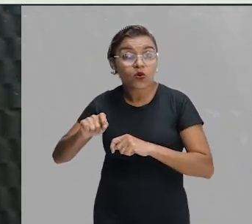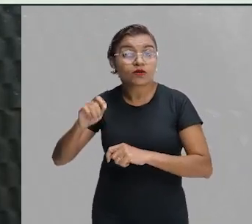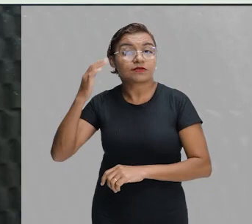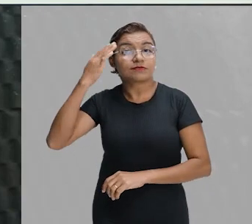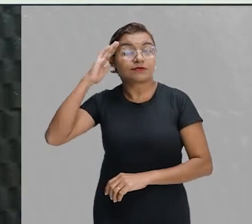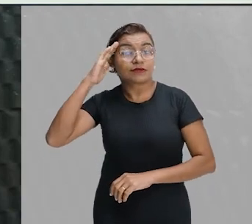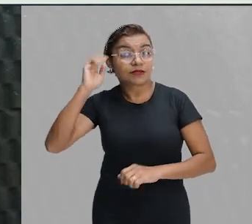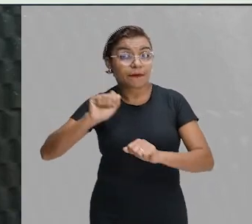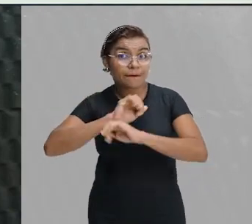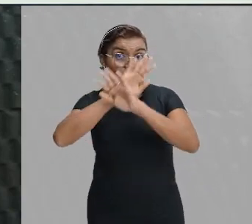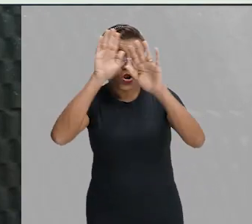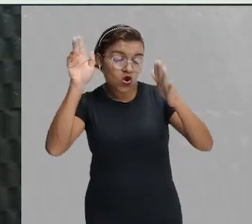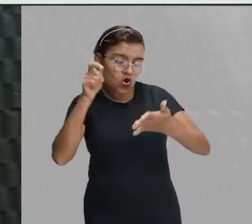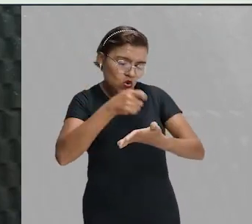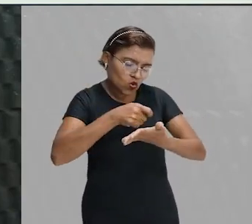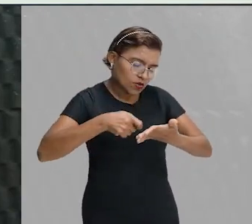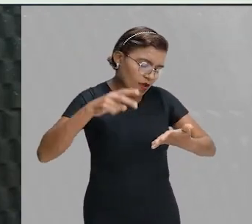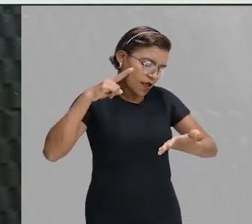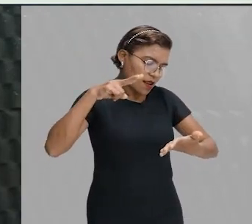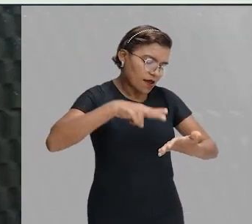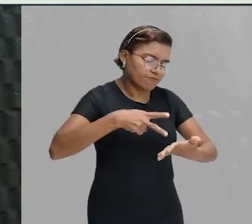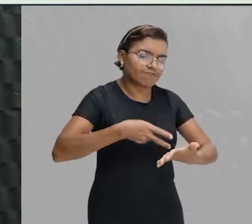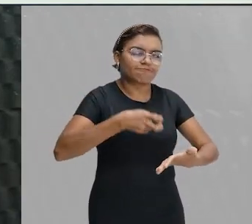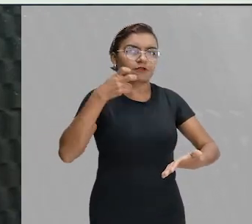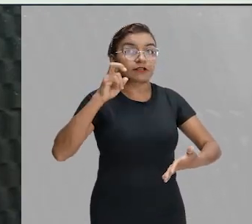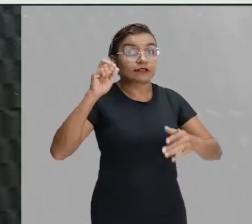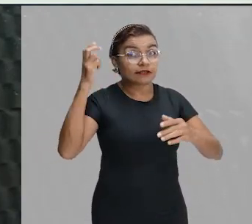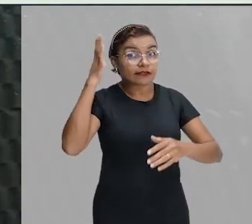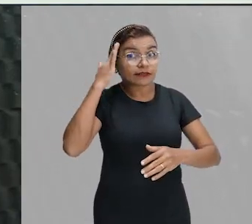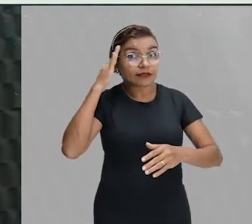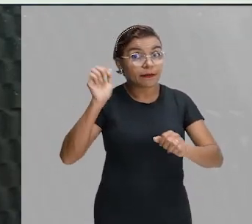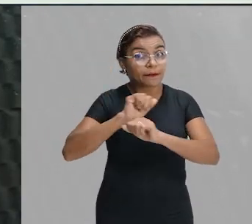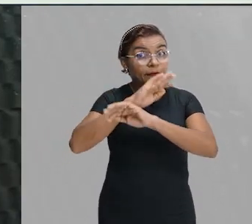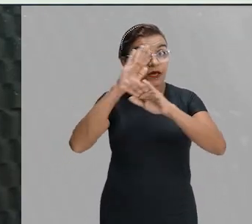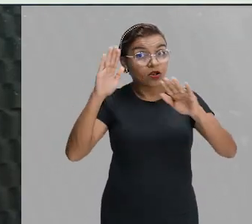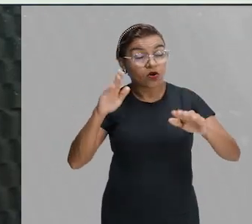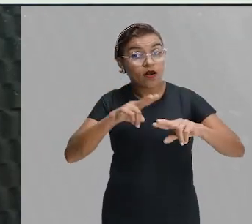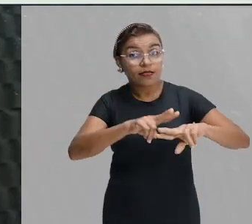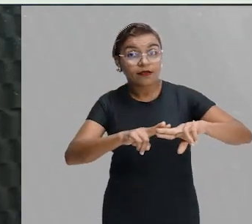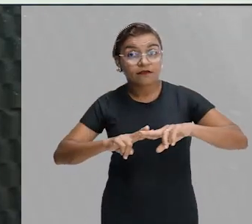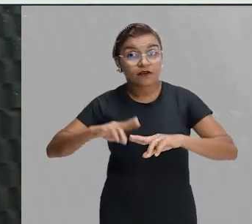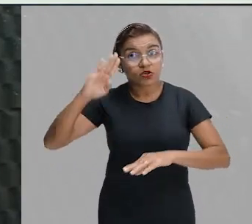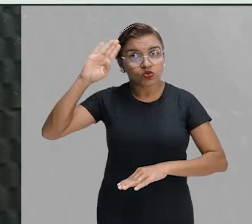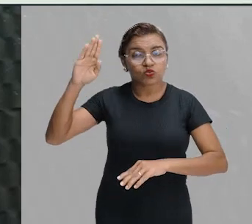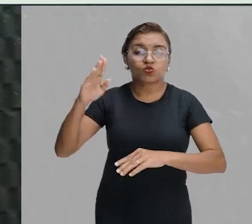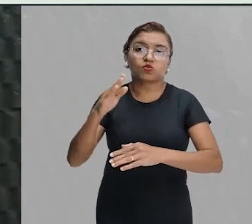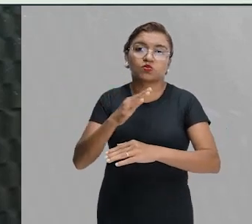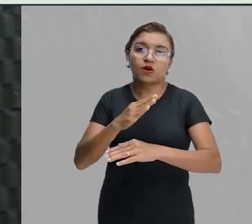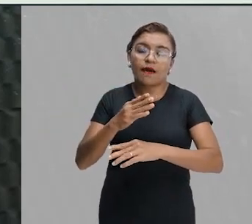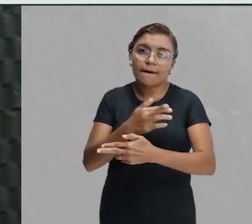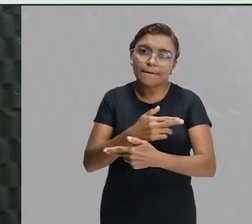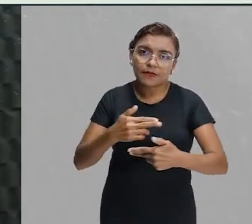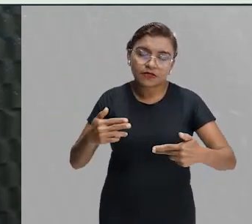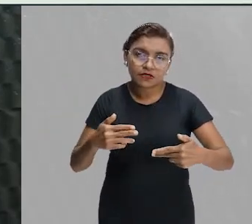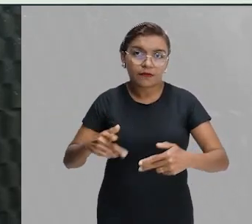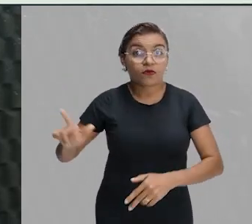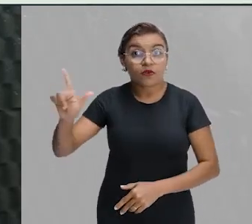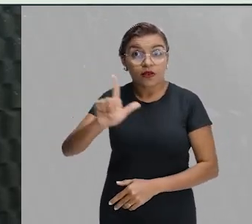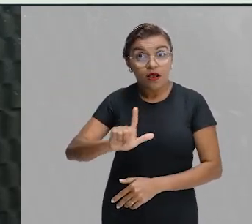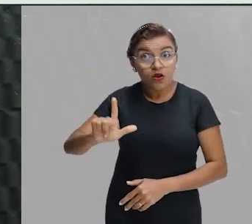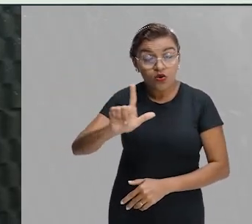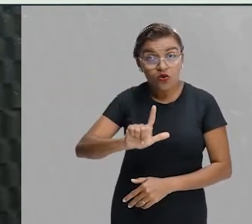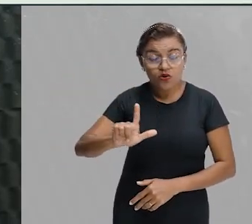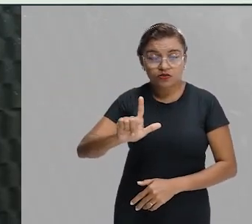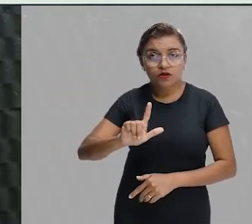e entendê-lo melhor, claro, a partir destes princípios da lógica, que para muitos acaba